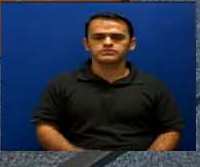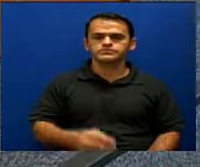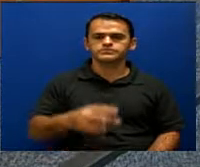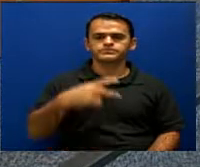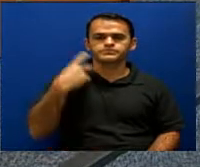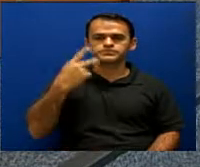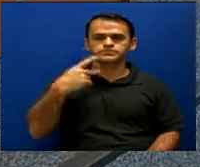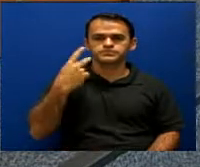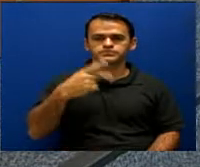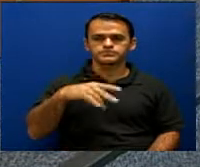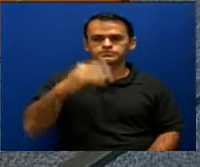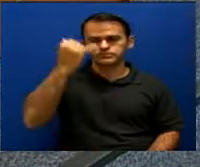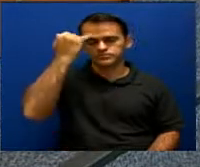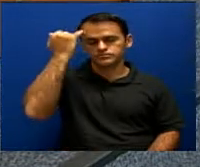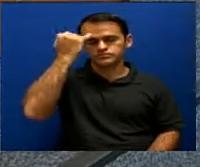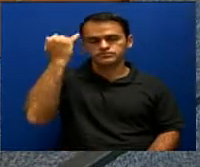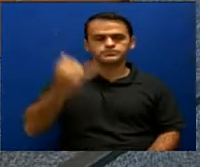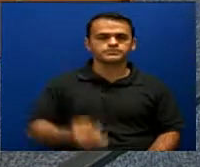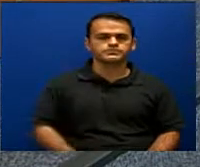Vereador Irineu Toledo.